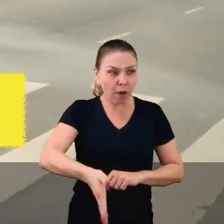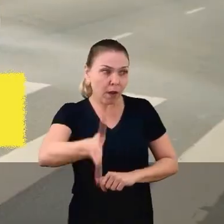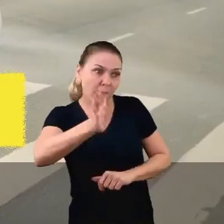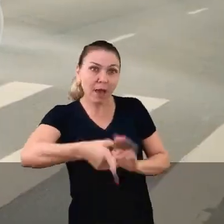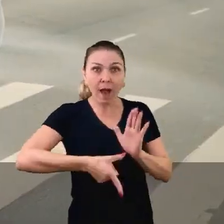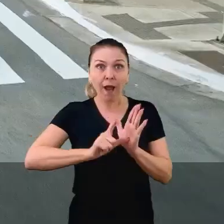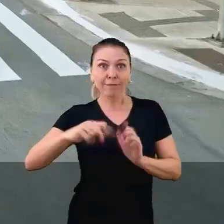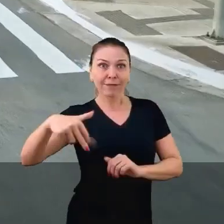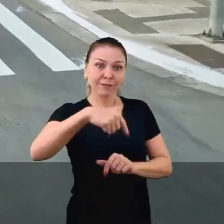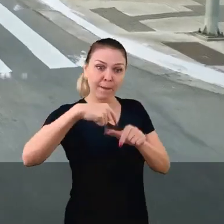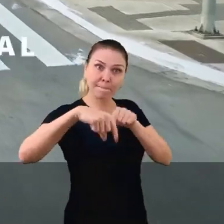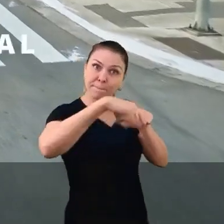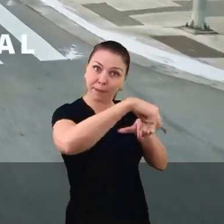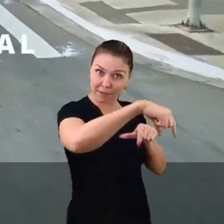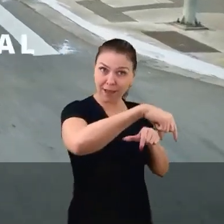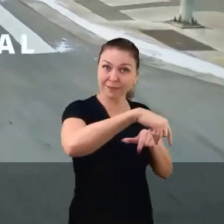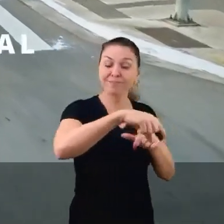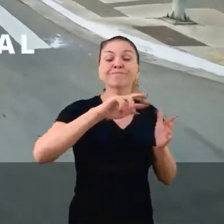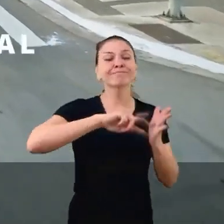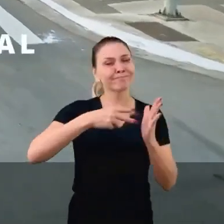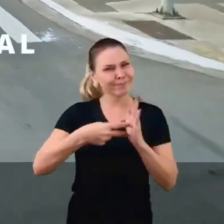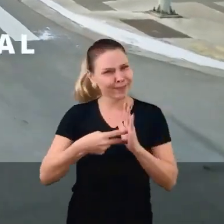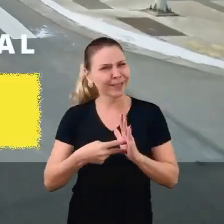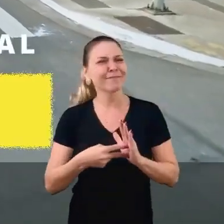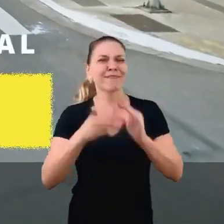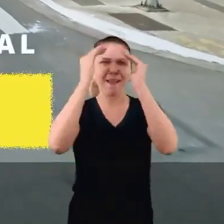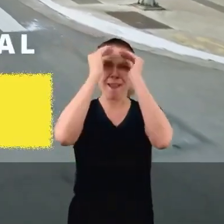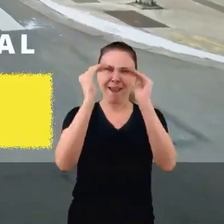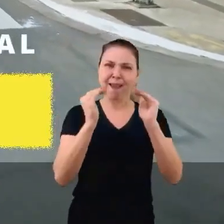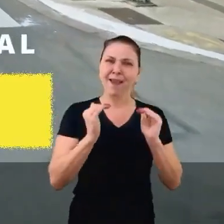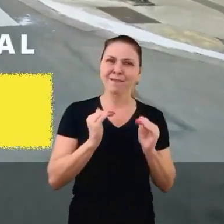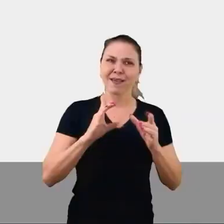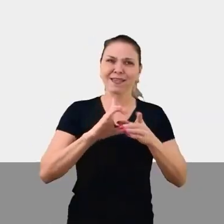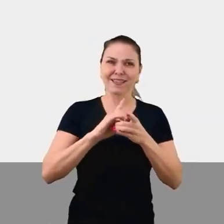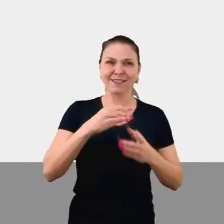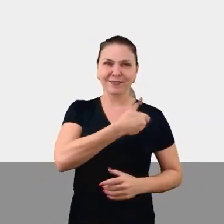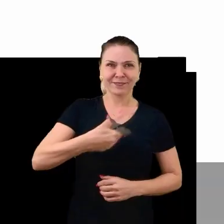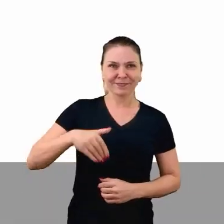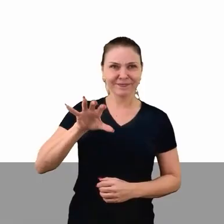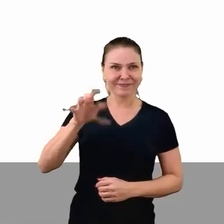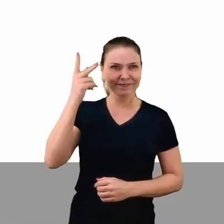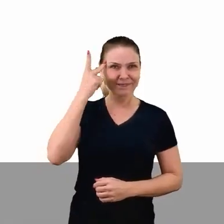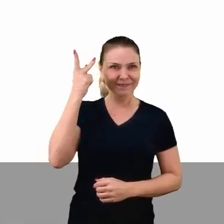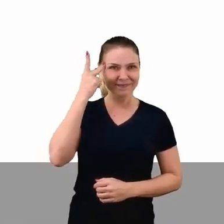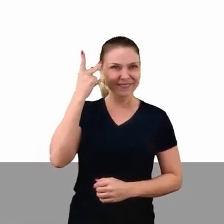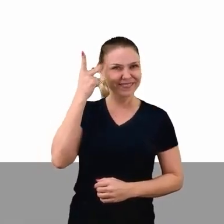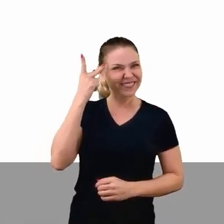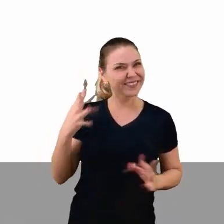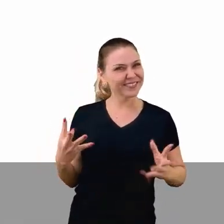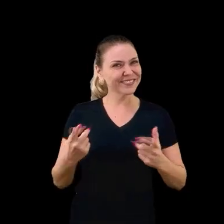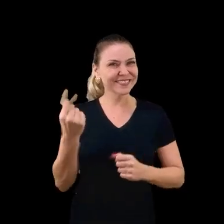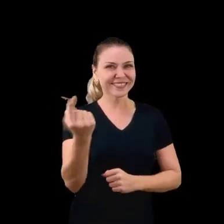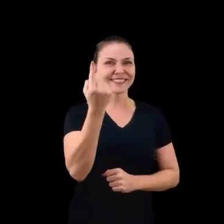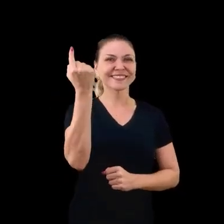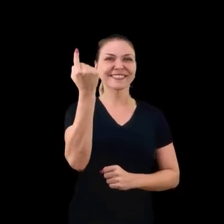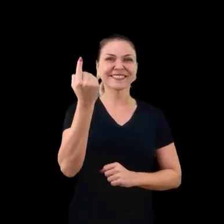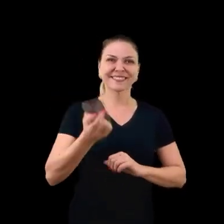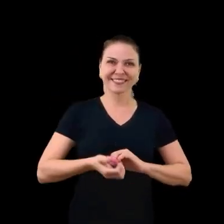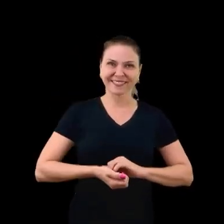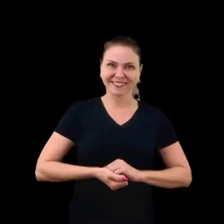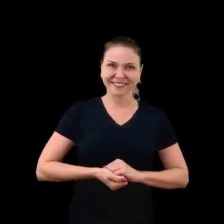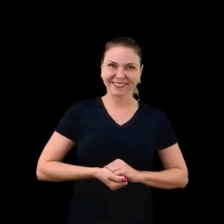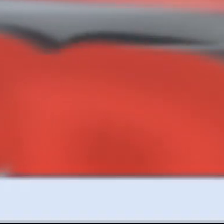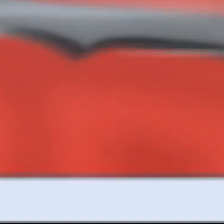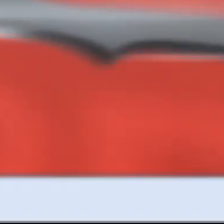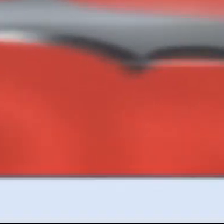antes de atravessar. Toda faixa de pedestre é um sinal. Sinal de respeito. Detran, Governo do Estado de São Paulo. São Paulo